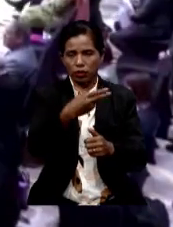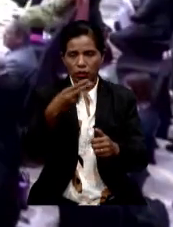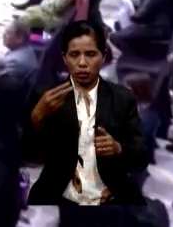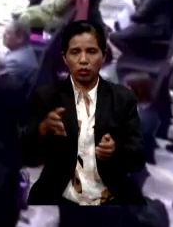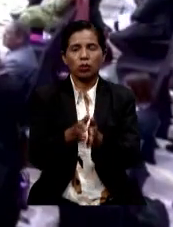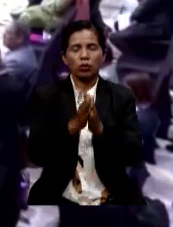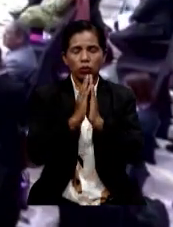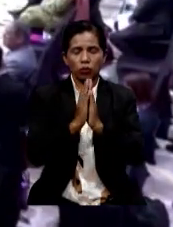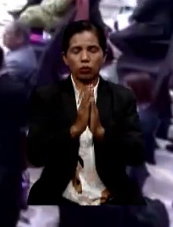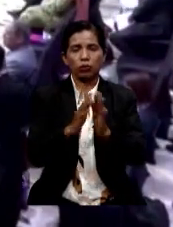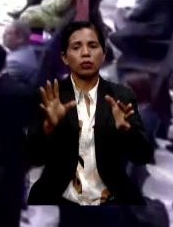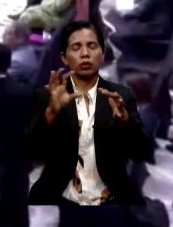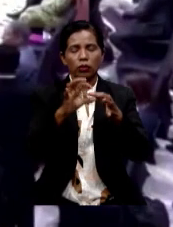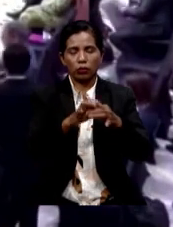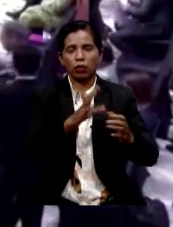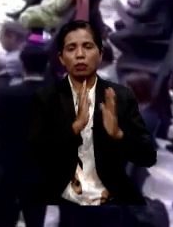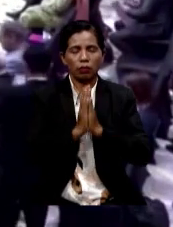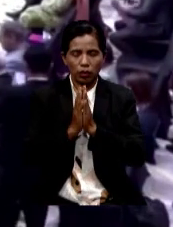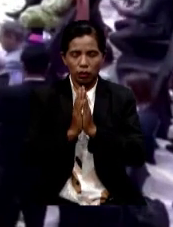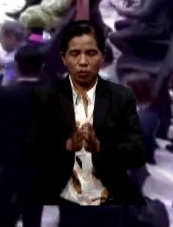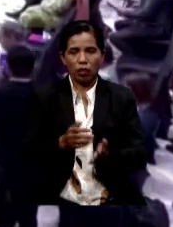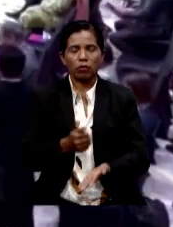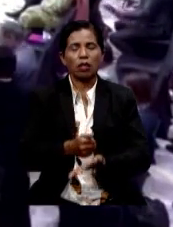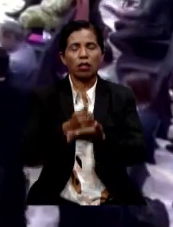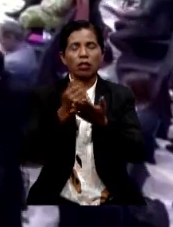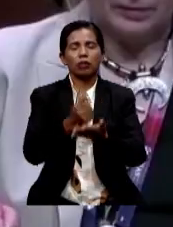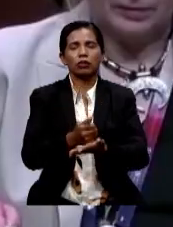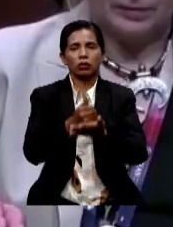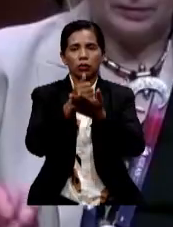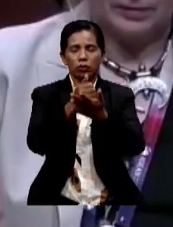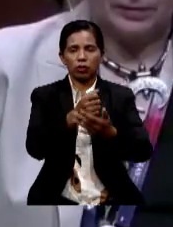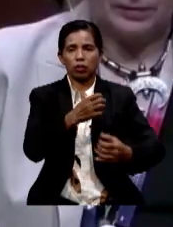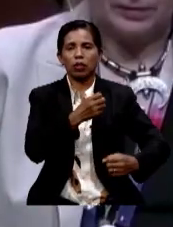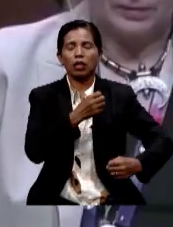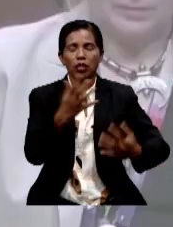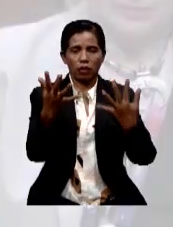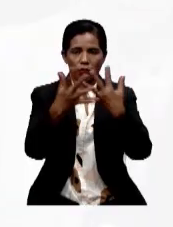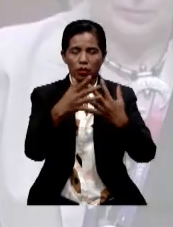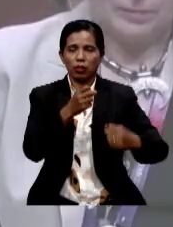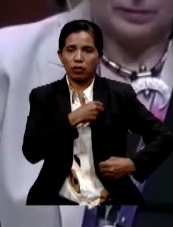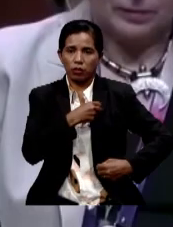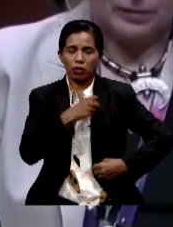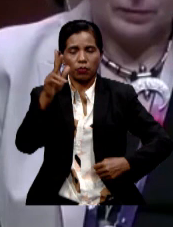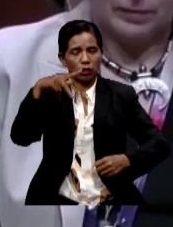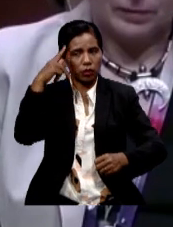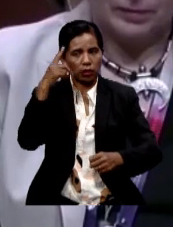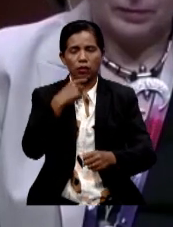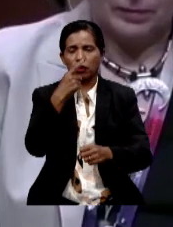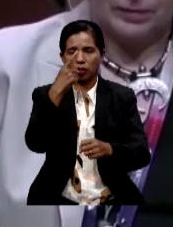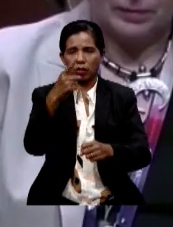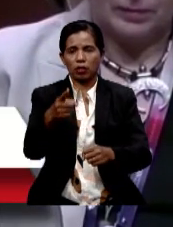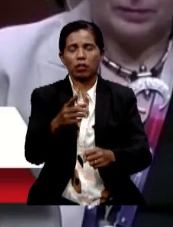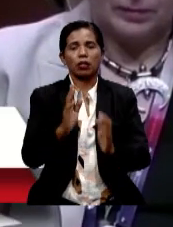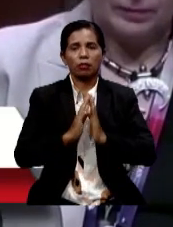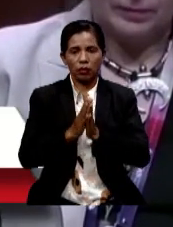Russo junta Myanmar auto-liberta prisioneiro político Sira. Your Majesty. Há um apelo para a autoridade junta Sira e Myanmar